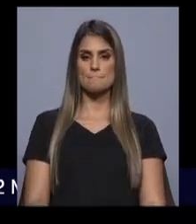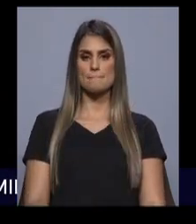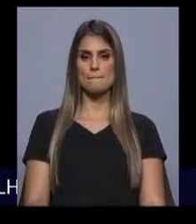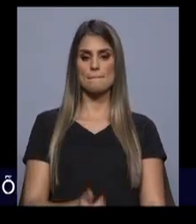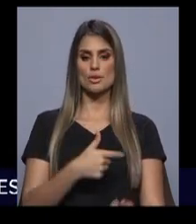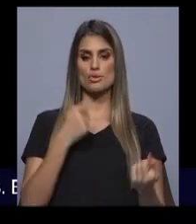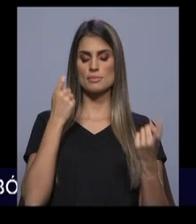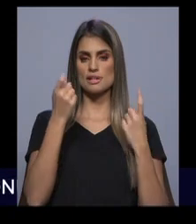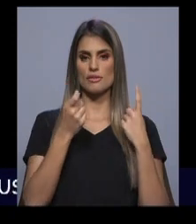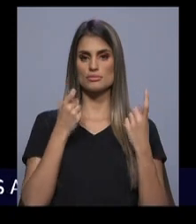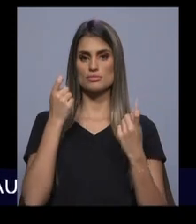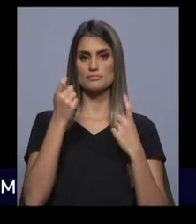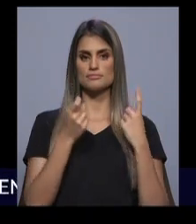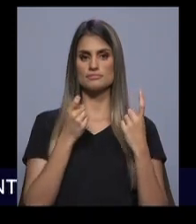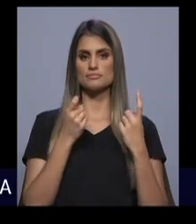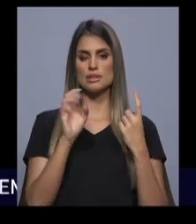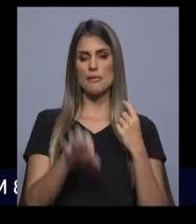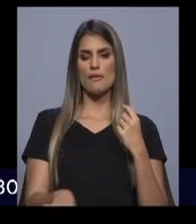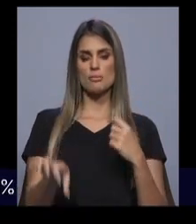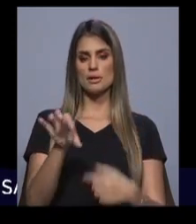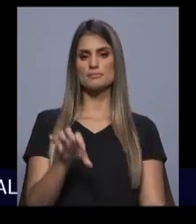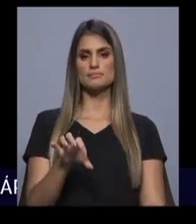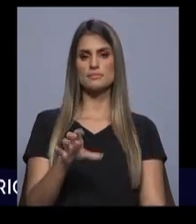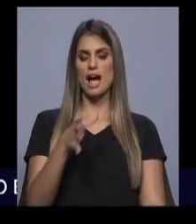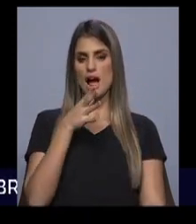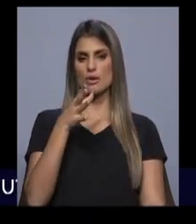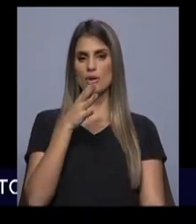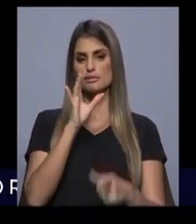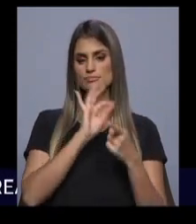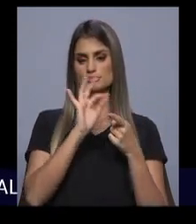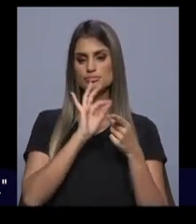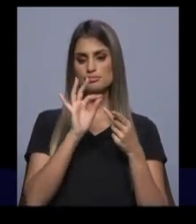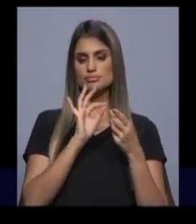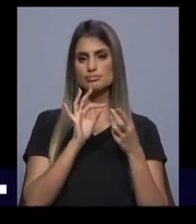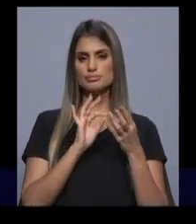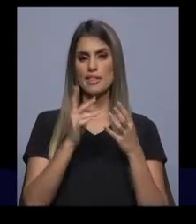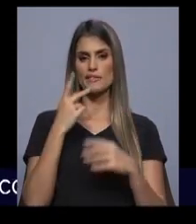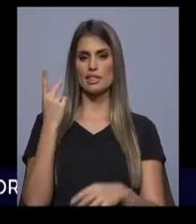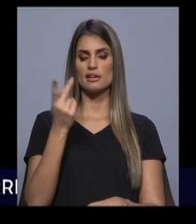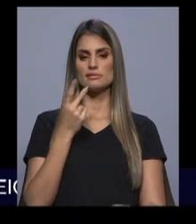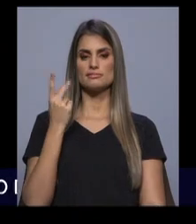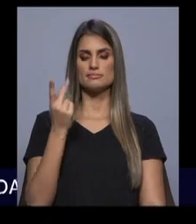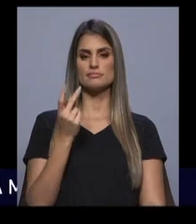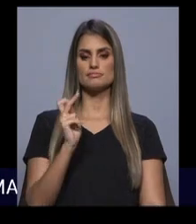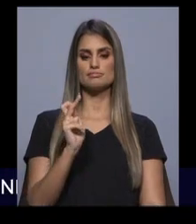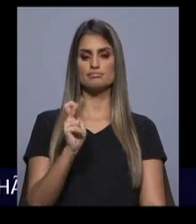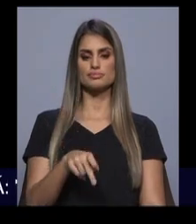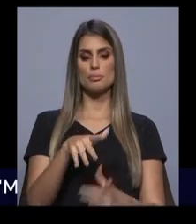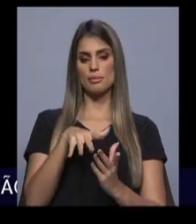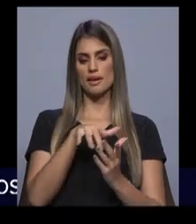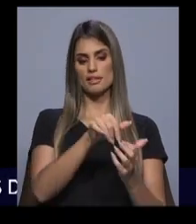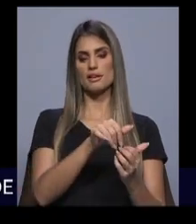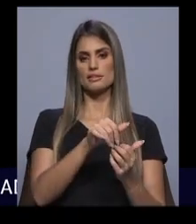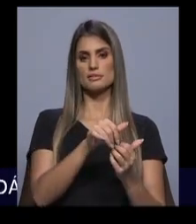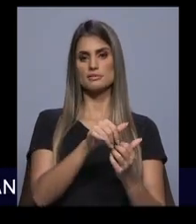nós pensávamos que, de certa forma, a água, os elementos da vida que vieram ter ao nosso planeta